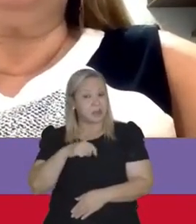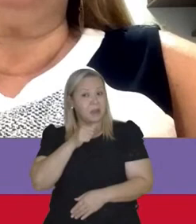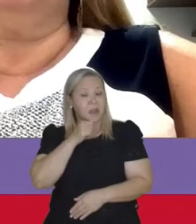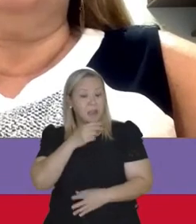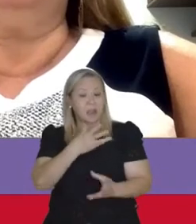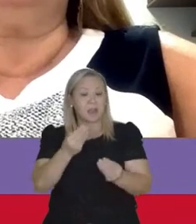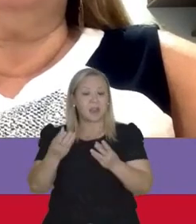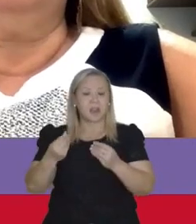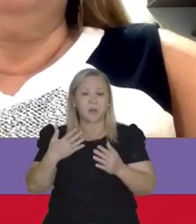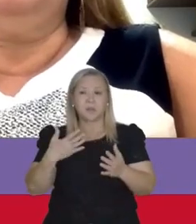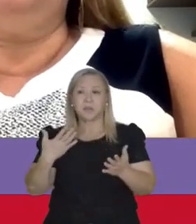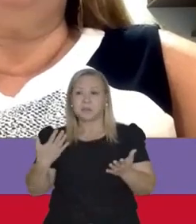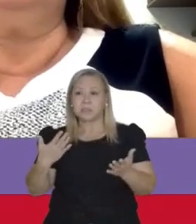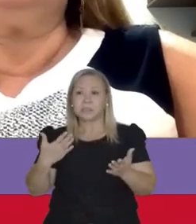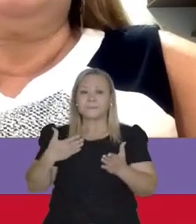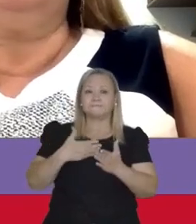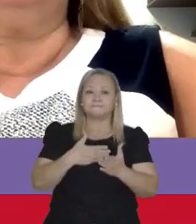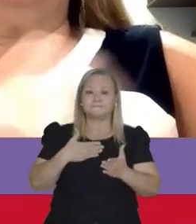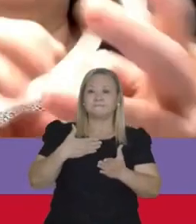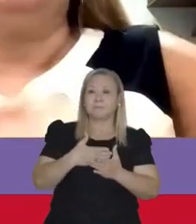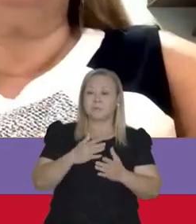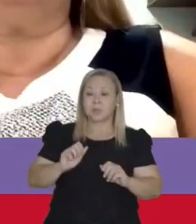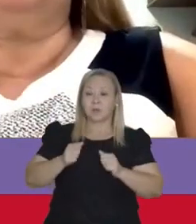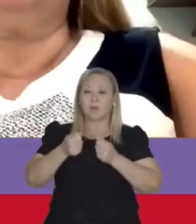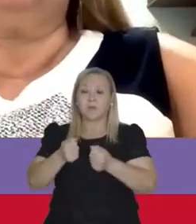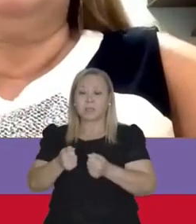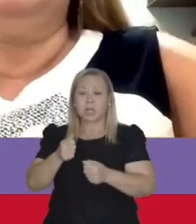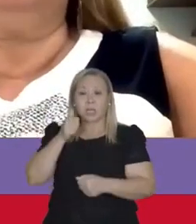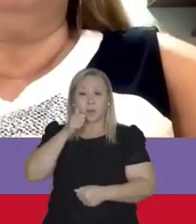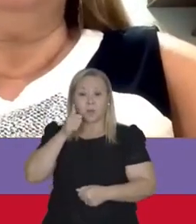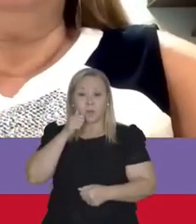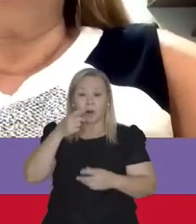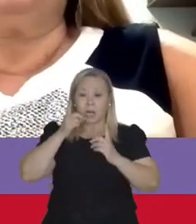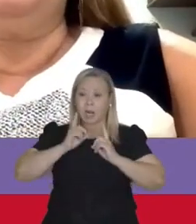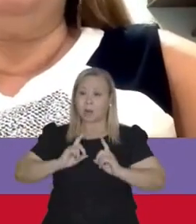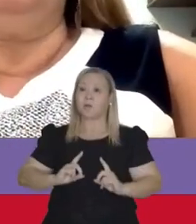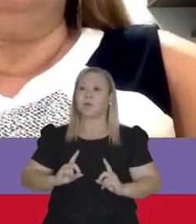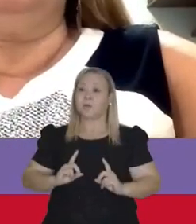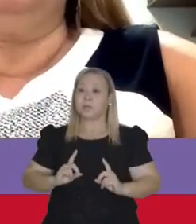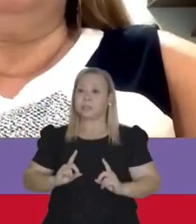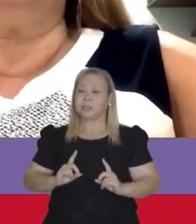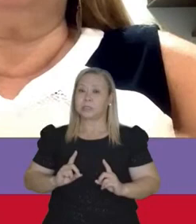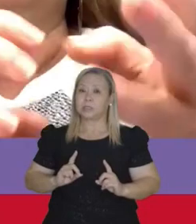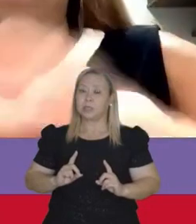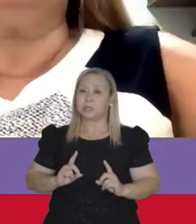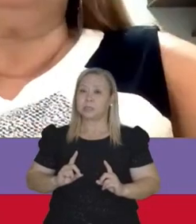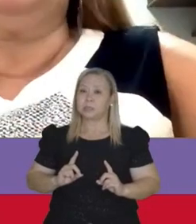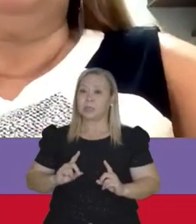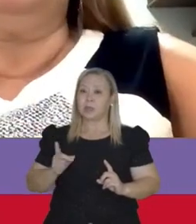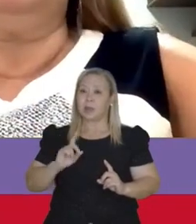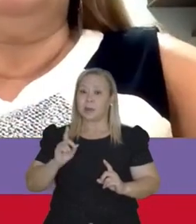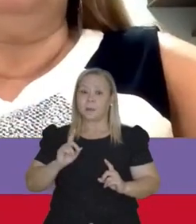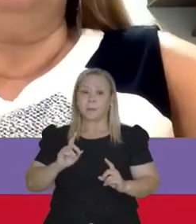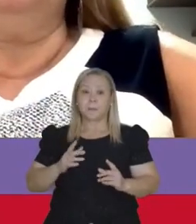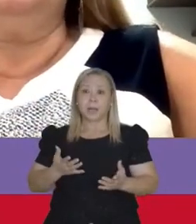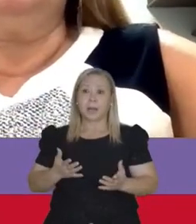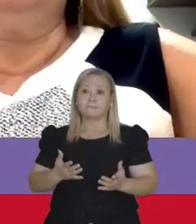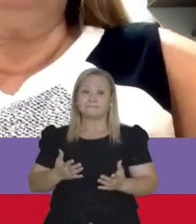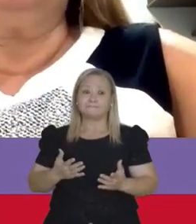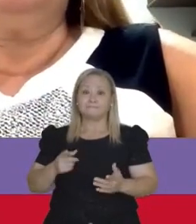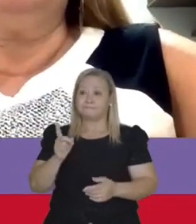muitas intervenções forçadas em mulheres com deficiência para intervenções de